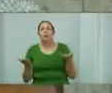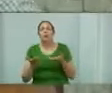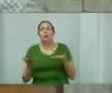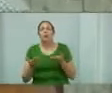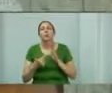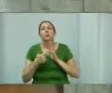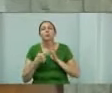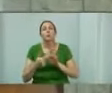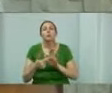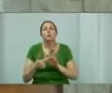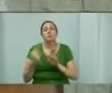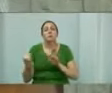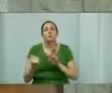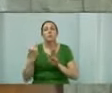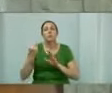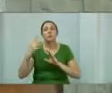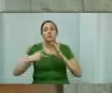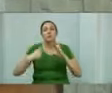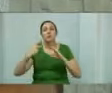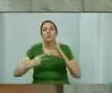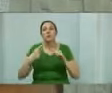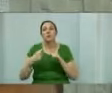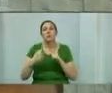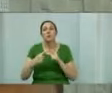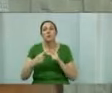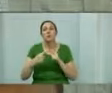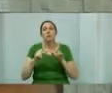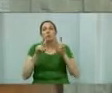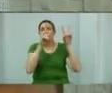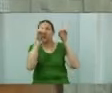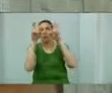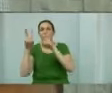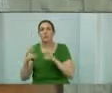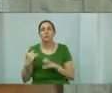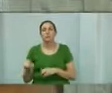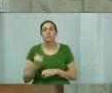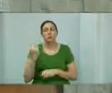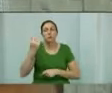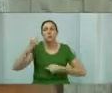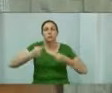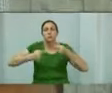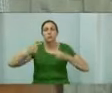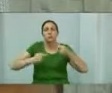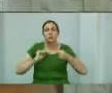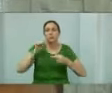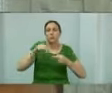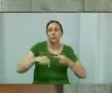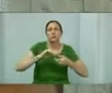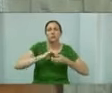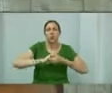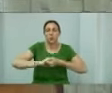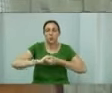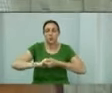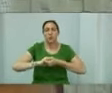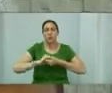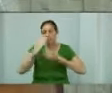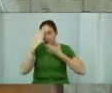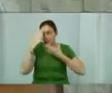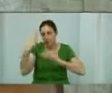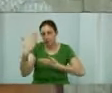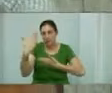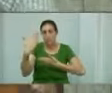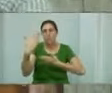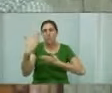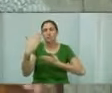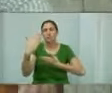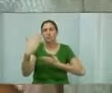que tem o Legislativo, porque todos os grandes temas foram tratados aqui. Então, eu quero fazer uma saudação e um agradecimento